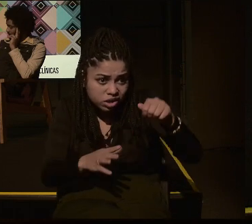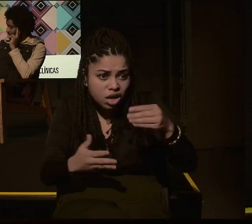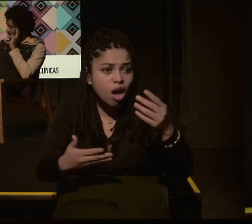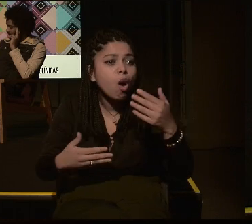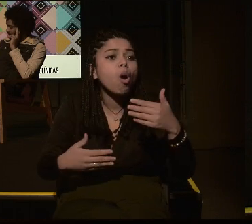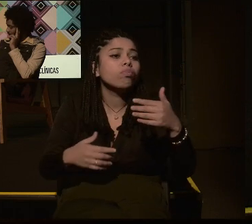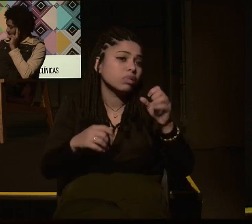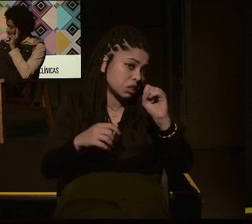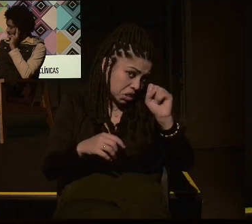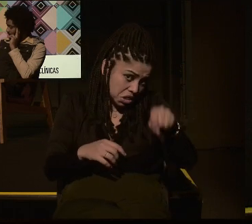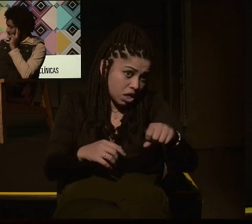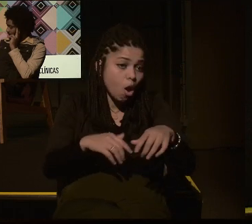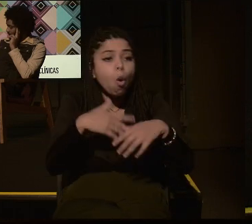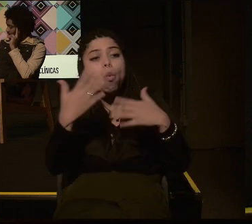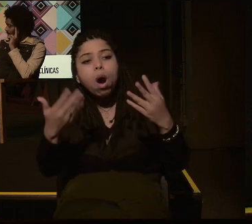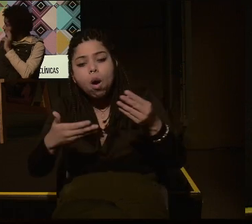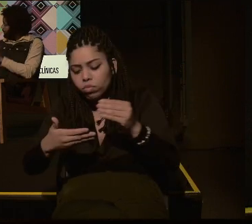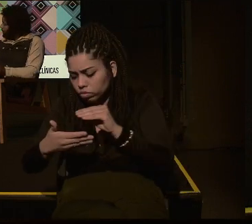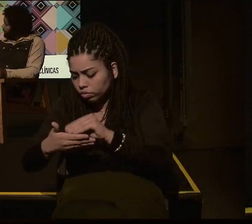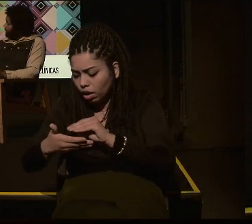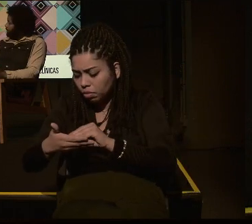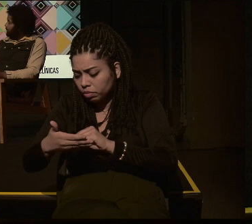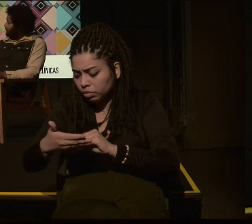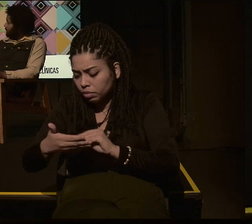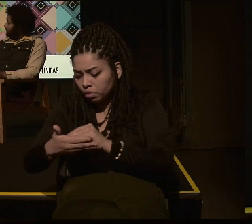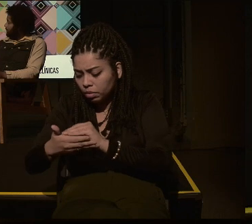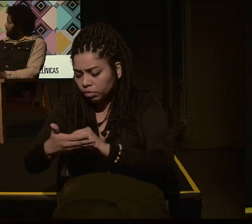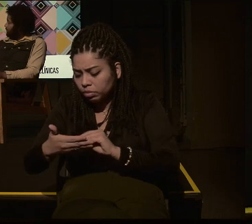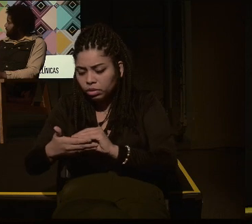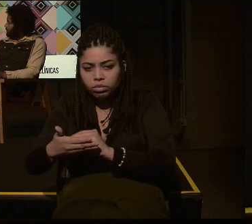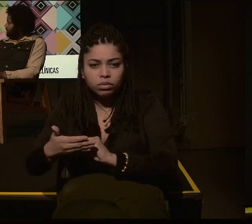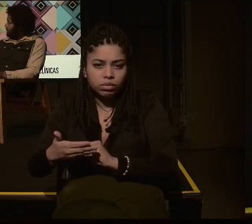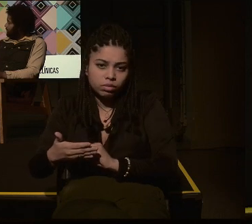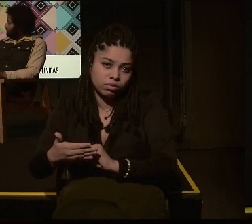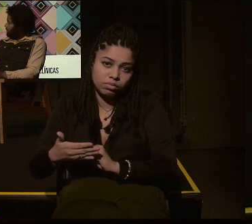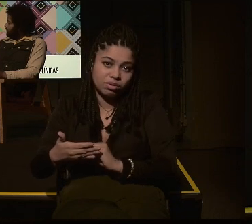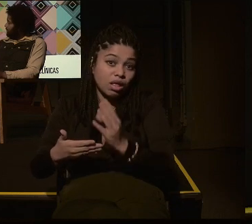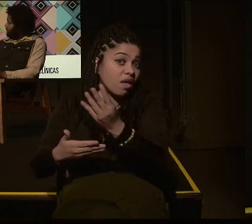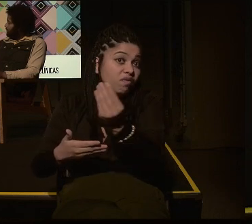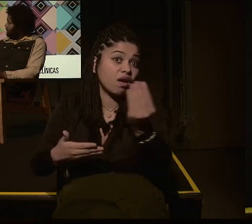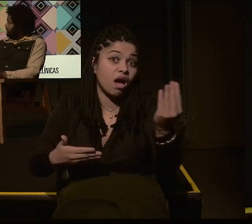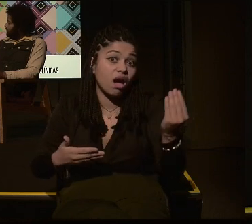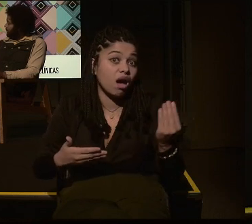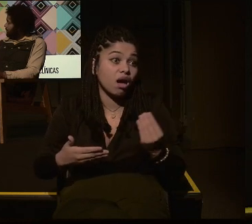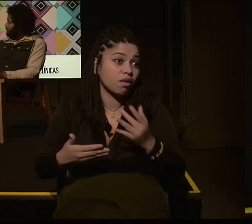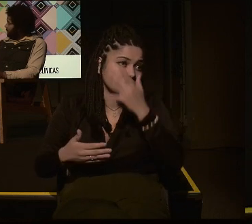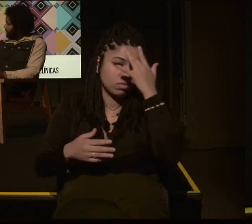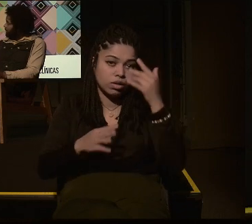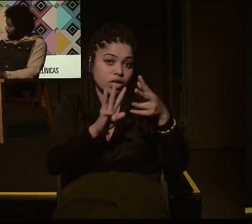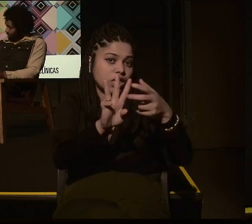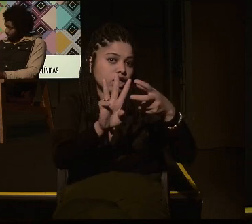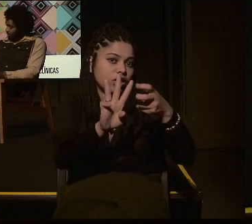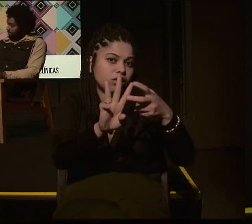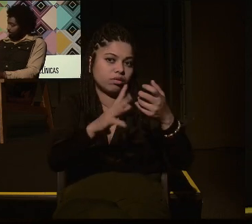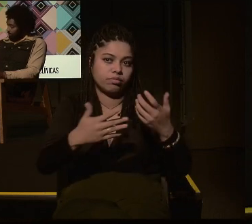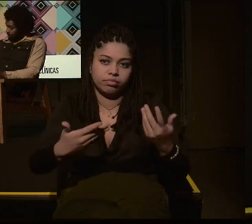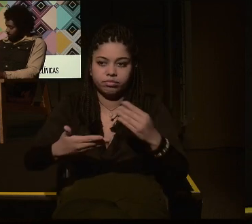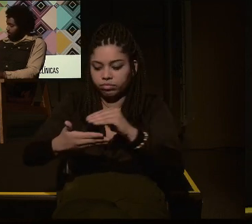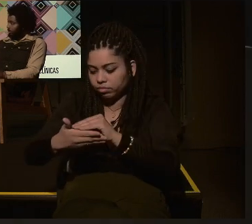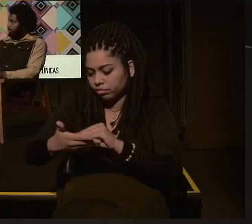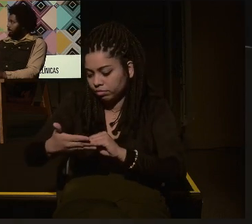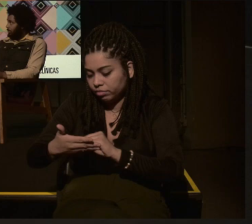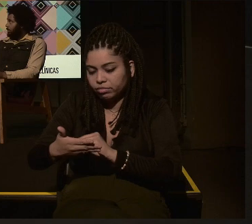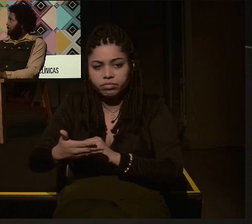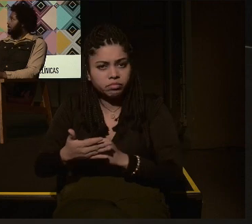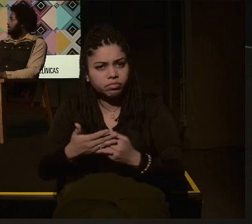qual? E aí é só lembrar os nomes das ruralidades perdidas. Tem um monte de indígena, só não tem indígena, né? Mas dá